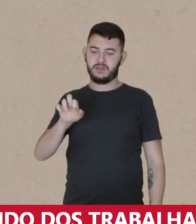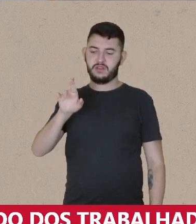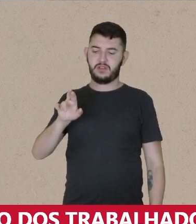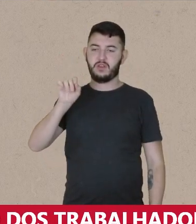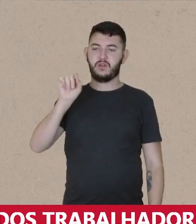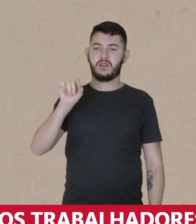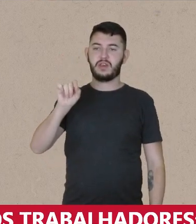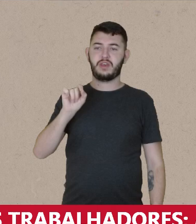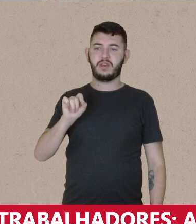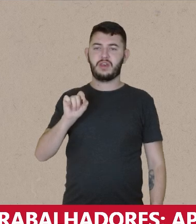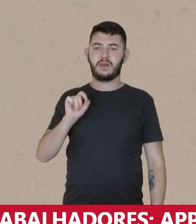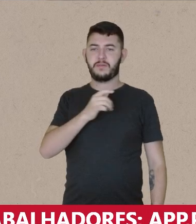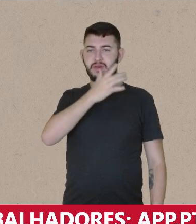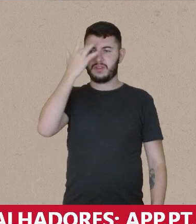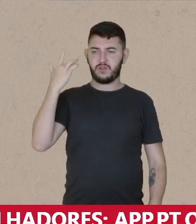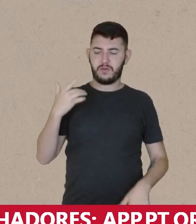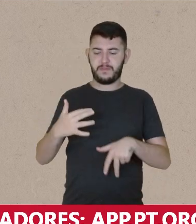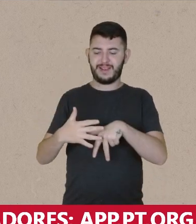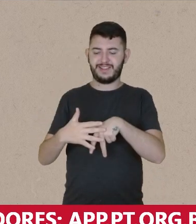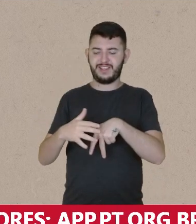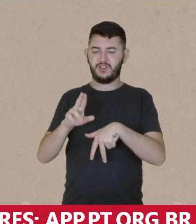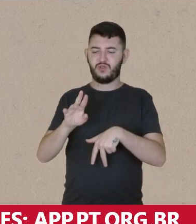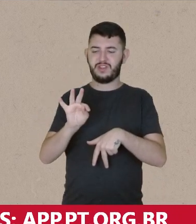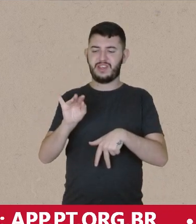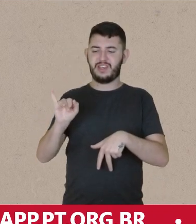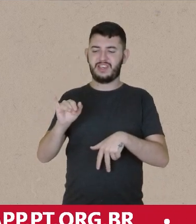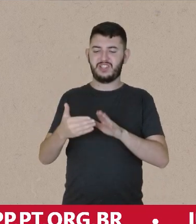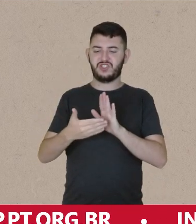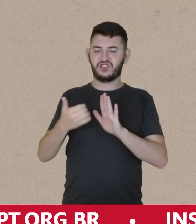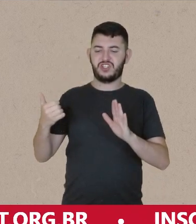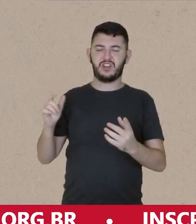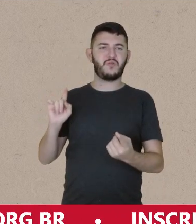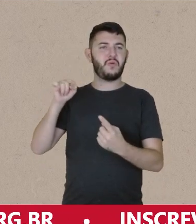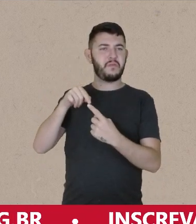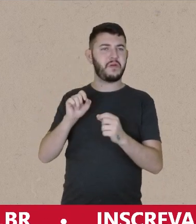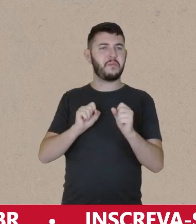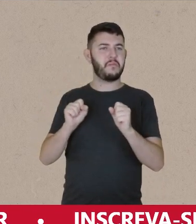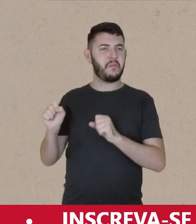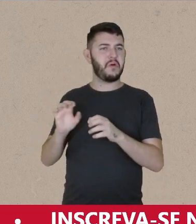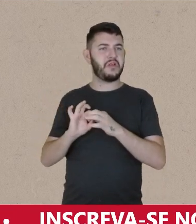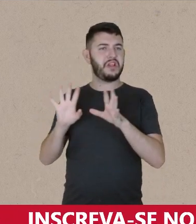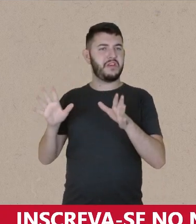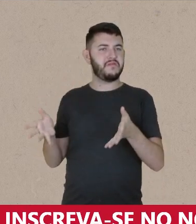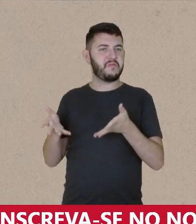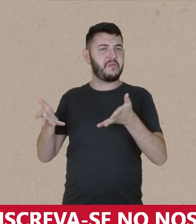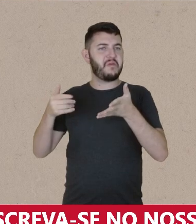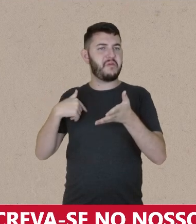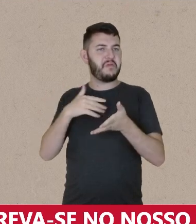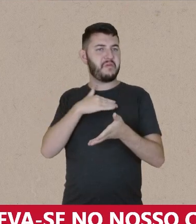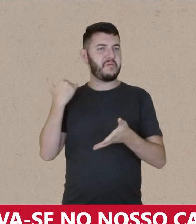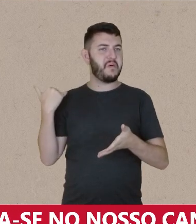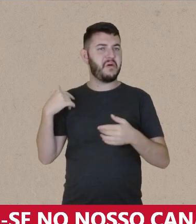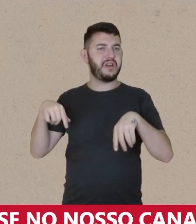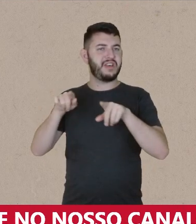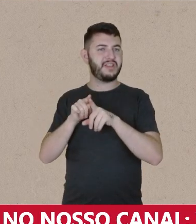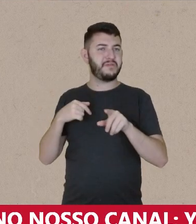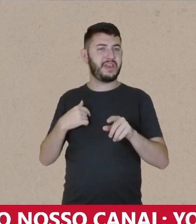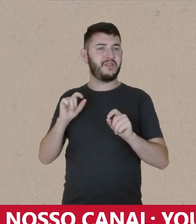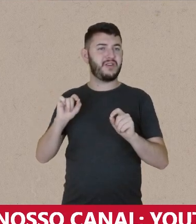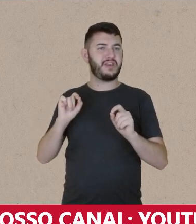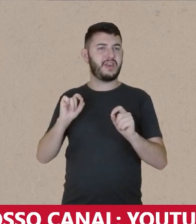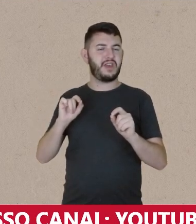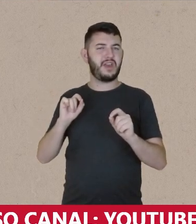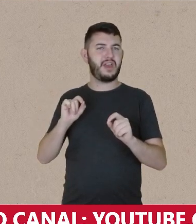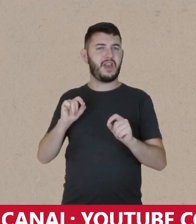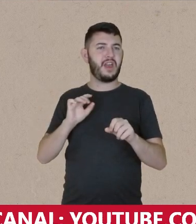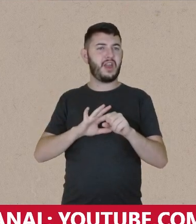precisava de uma UTI para poder deixá-lo morrer, inclusive tirando a causa-morte, a Covid